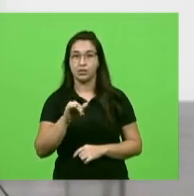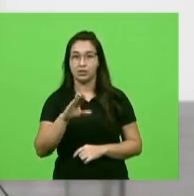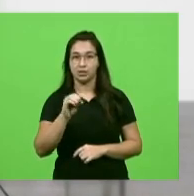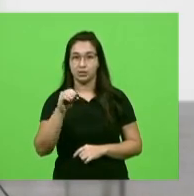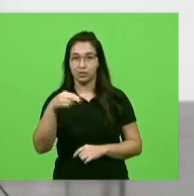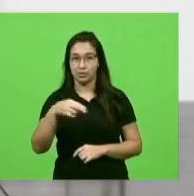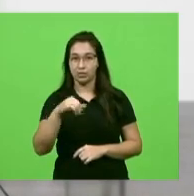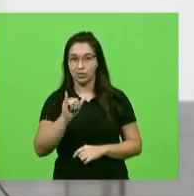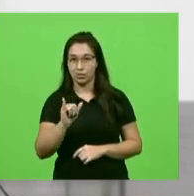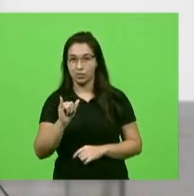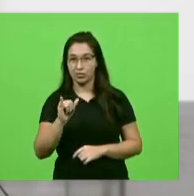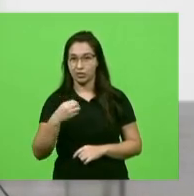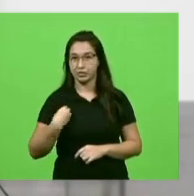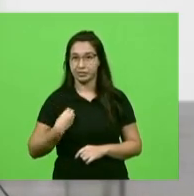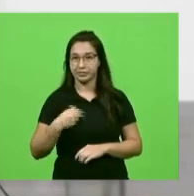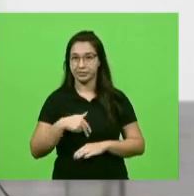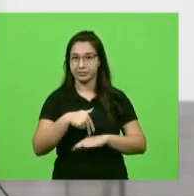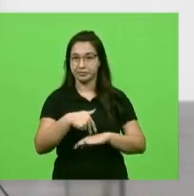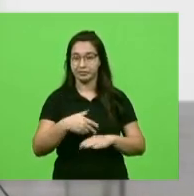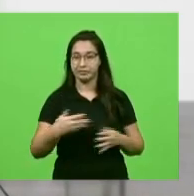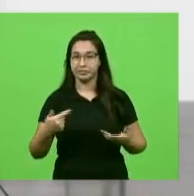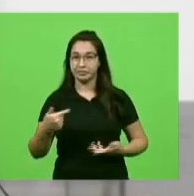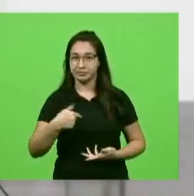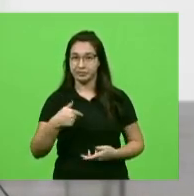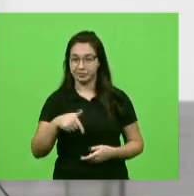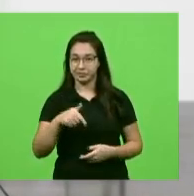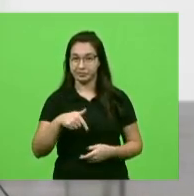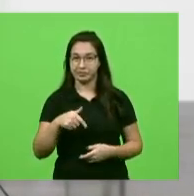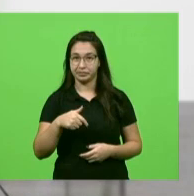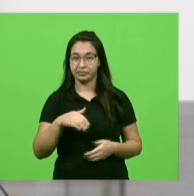aqui, secretaria do tribunal,